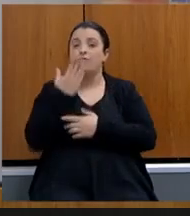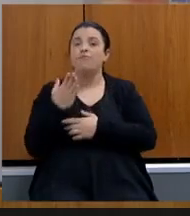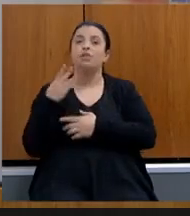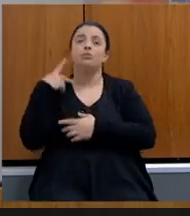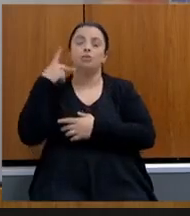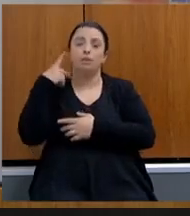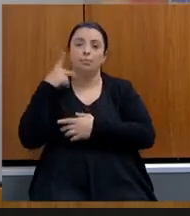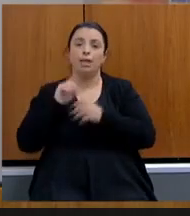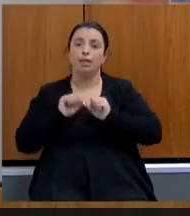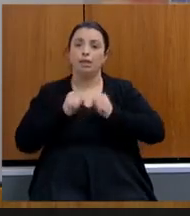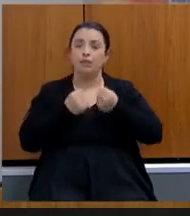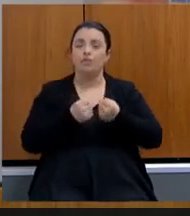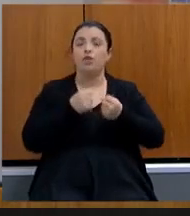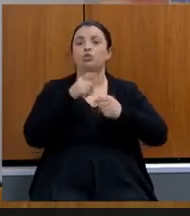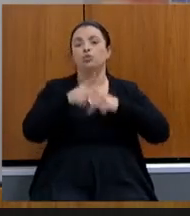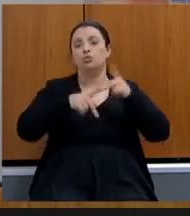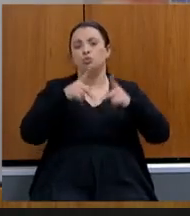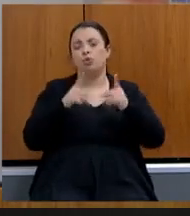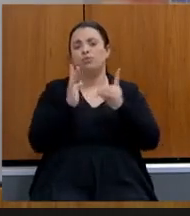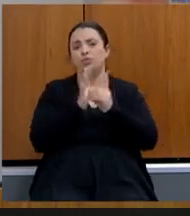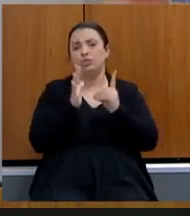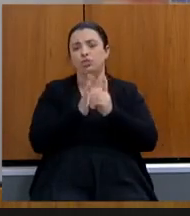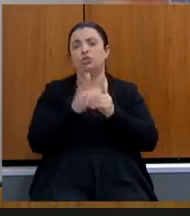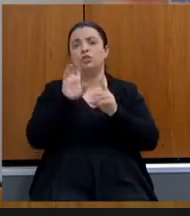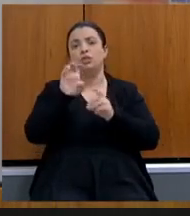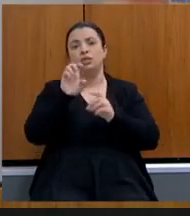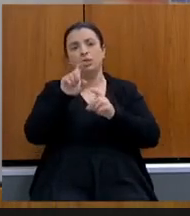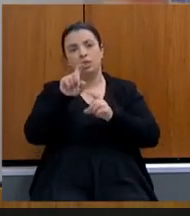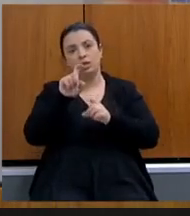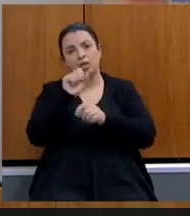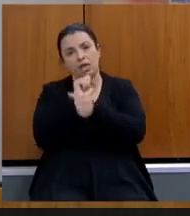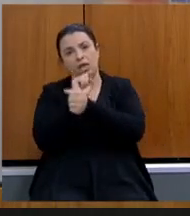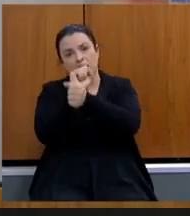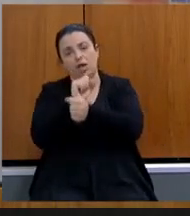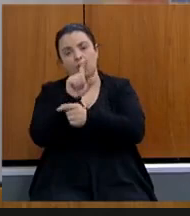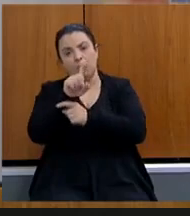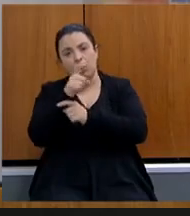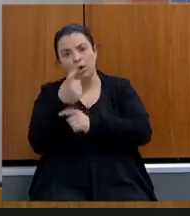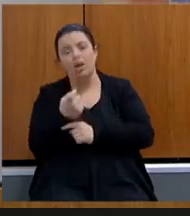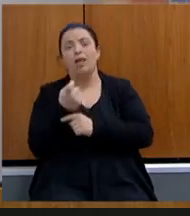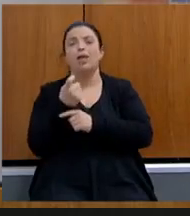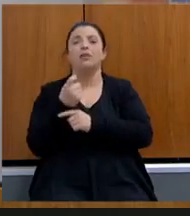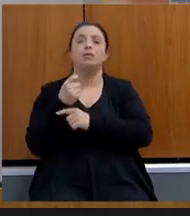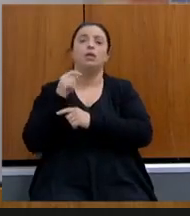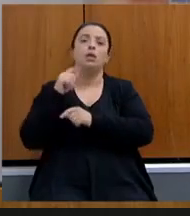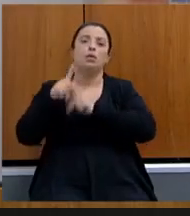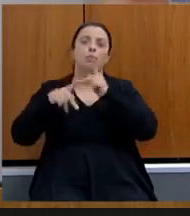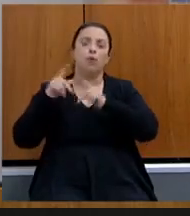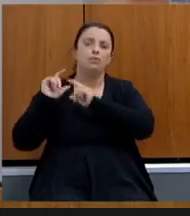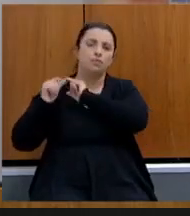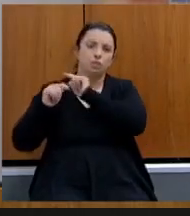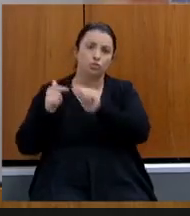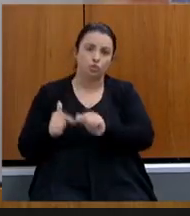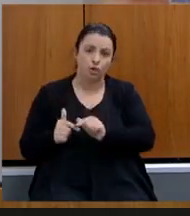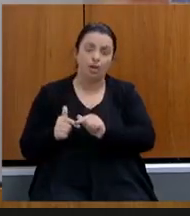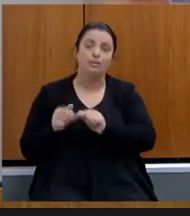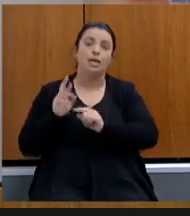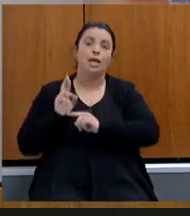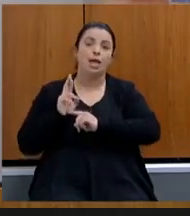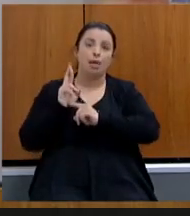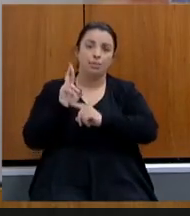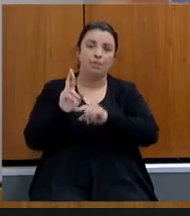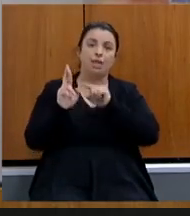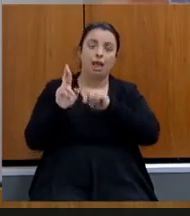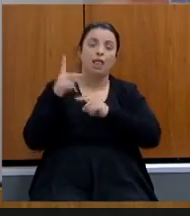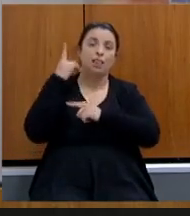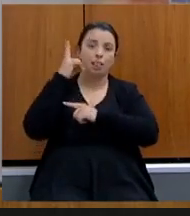dos povos indígenas quilombolas e comunidades tradicionais Assembleia Legislativa representada pela deputada Leninha esteve na aldeia